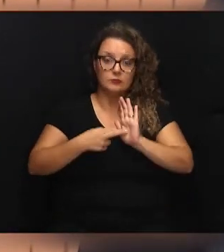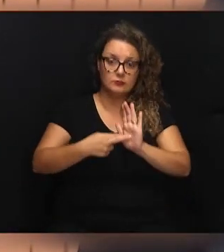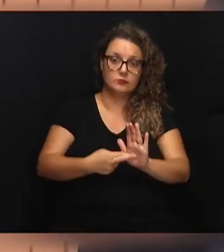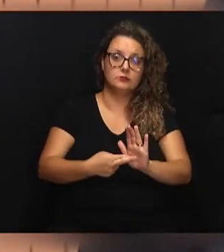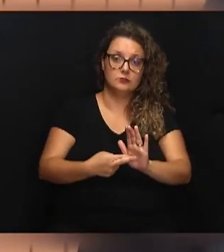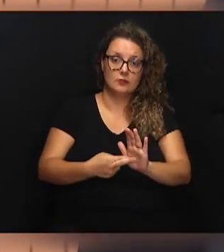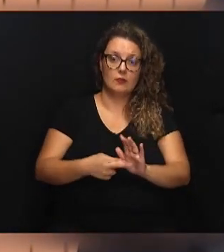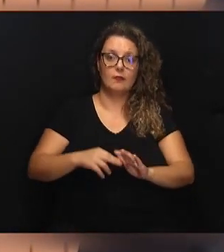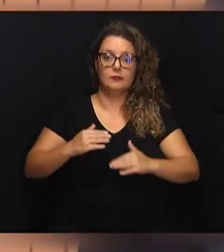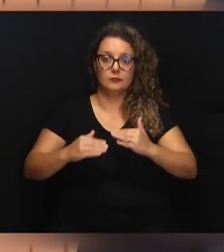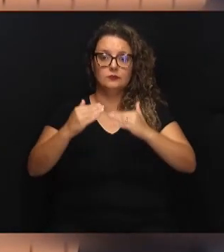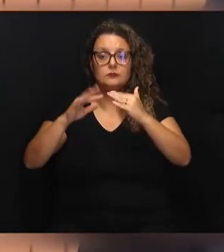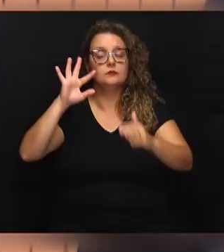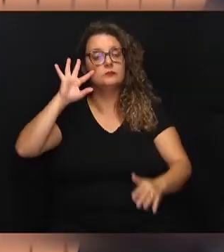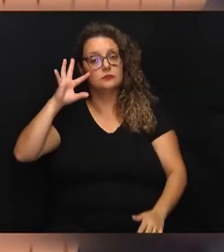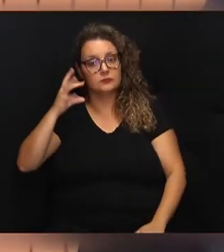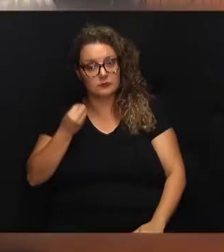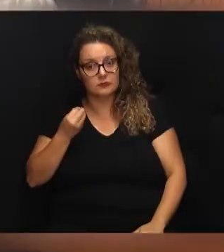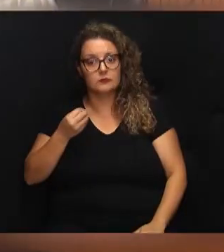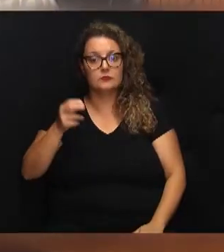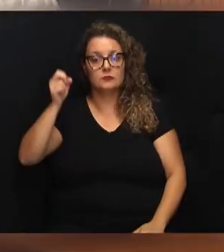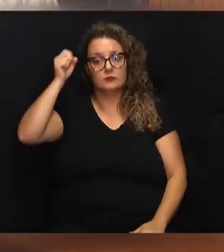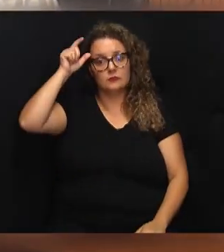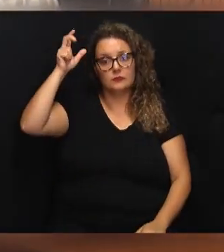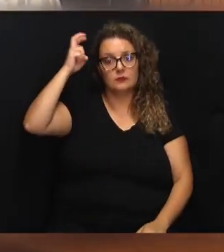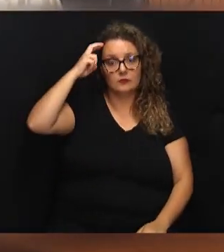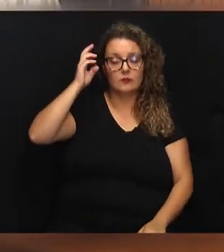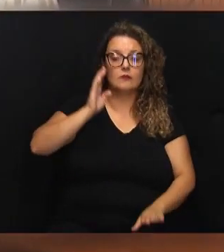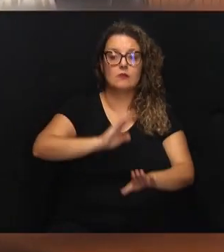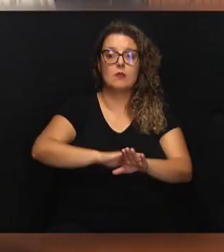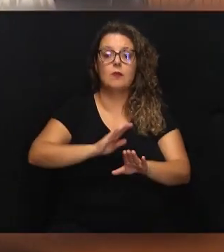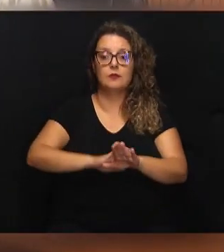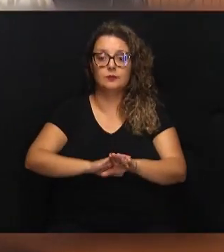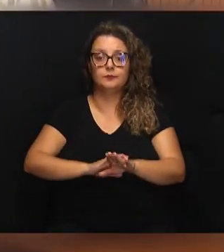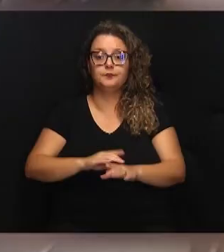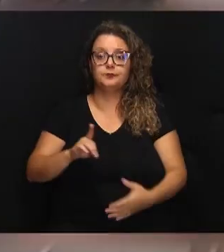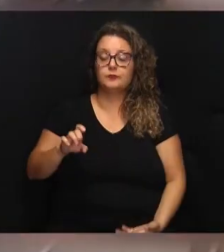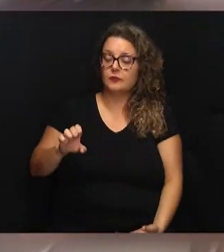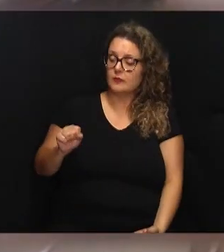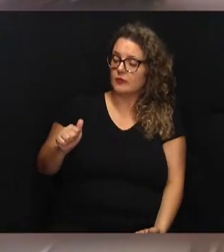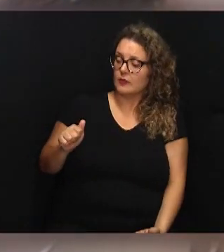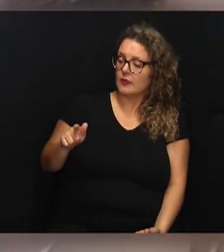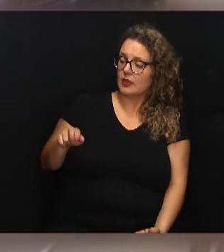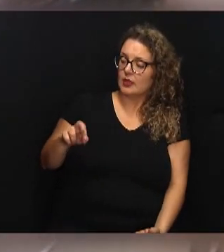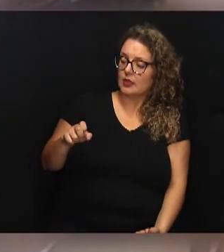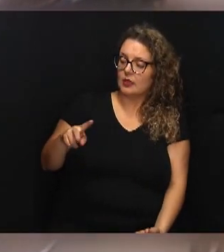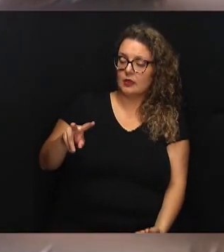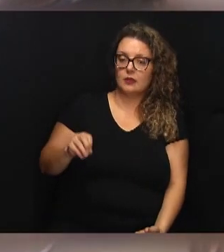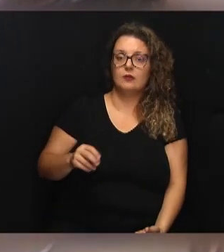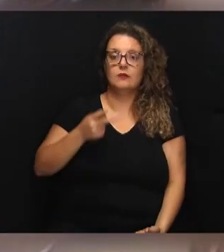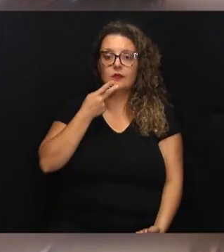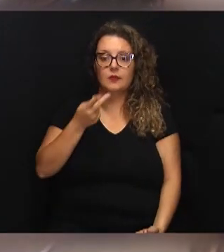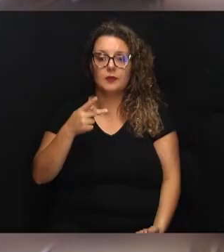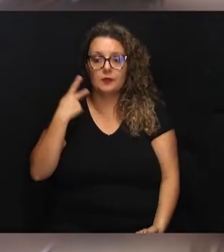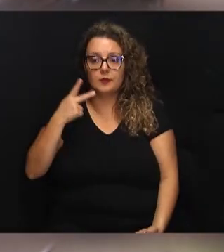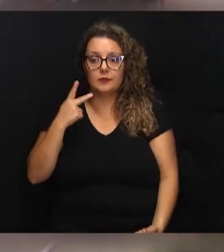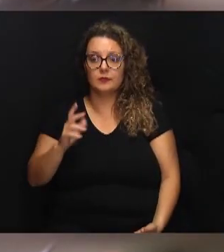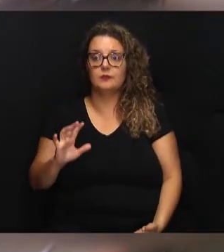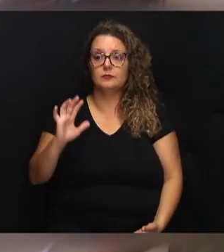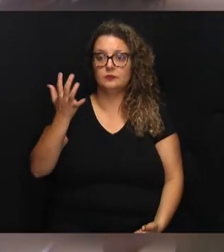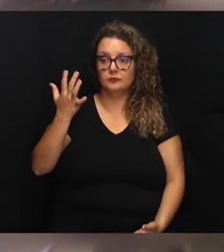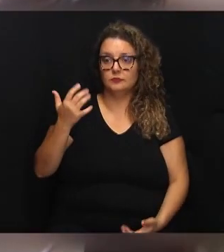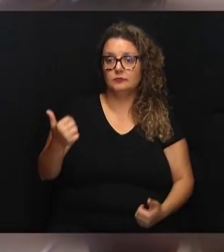termos de produção de conhecimento e de cultura. O ato de desagravo mencionado pela parlamentar ocorreu às vésperas